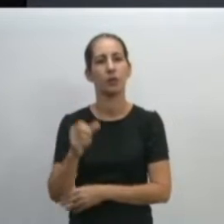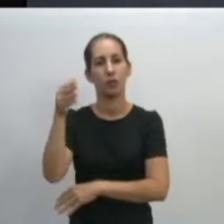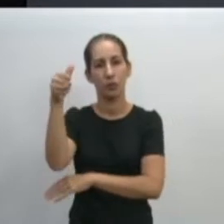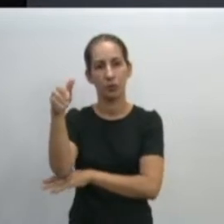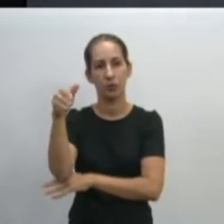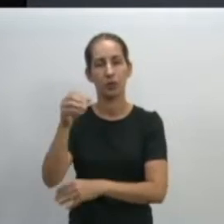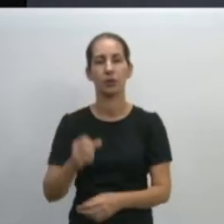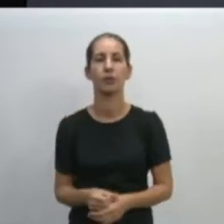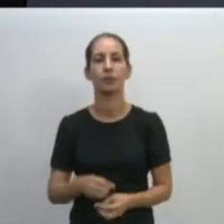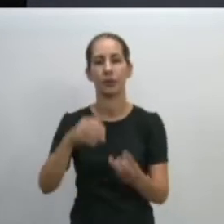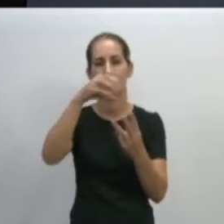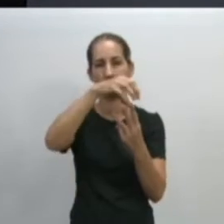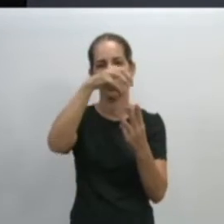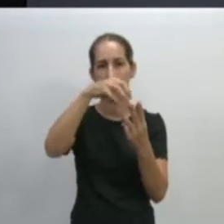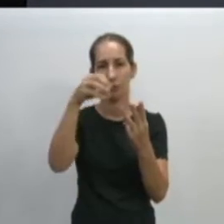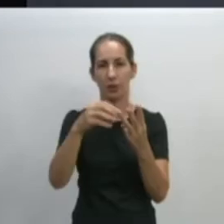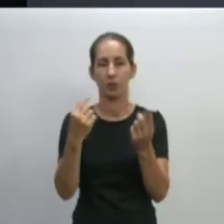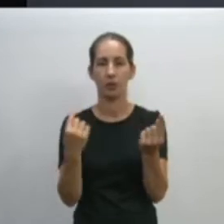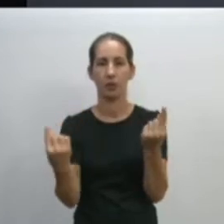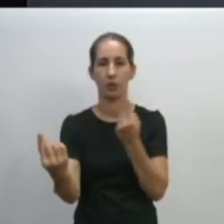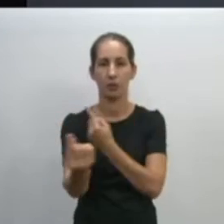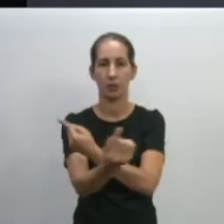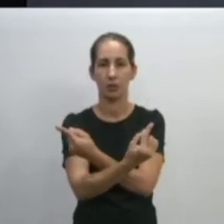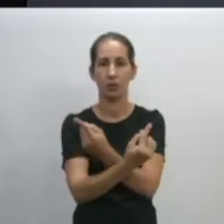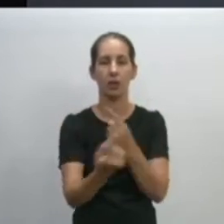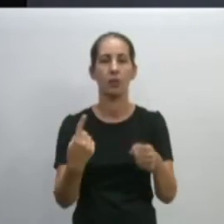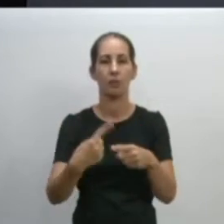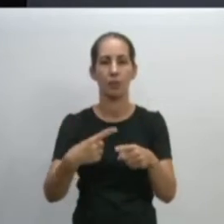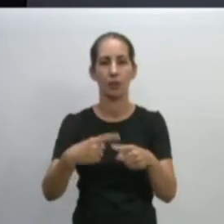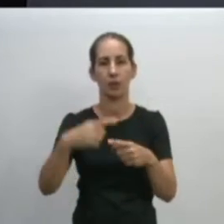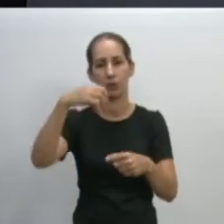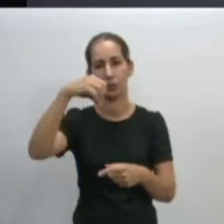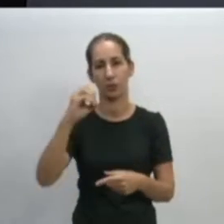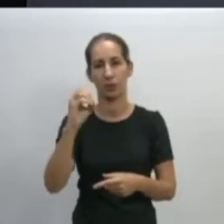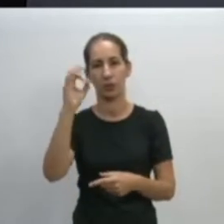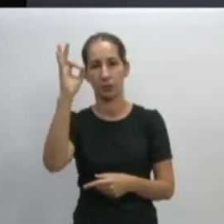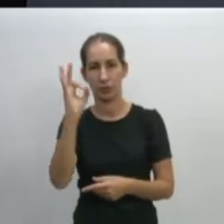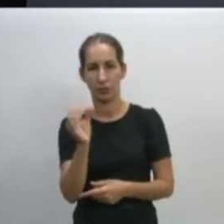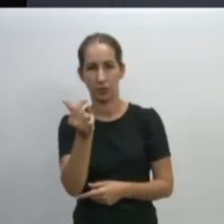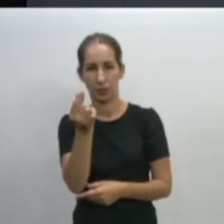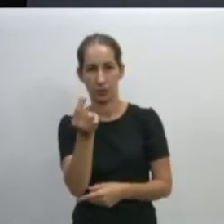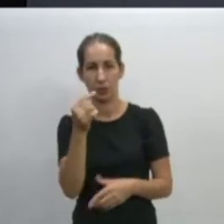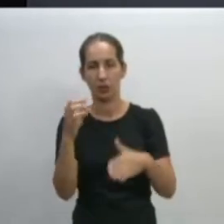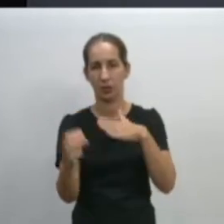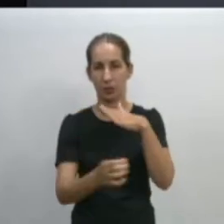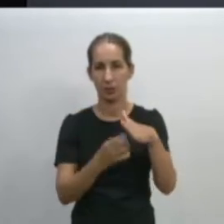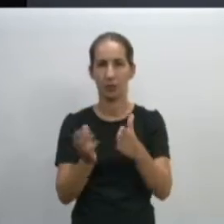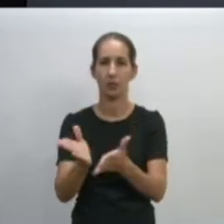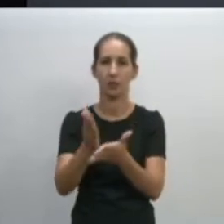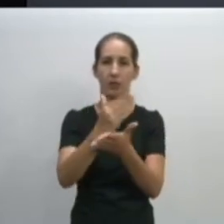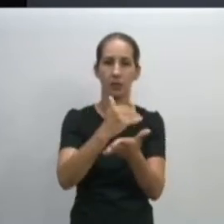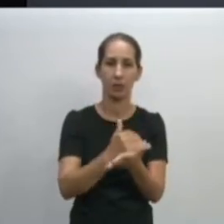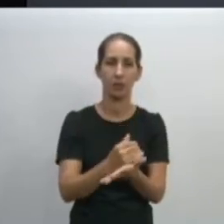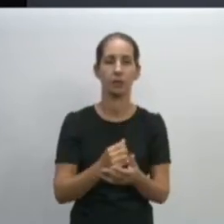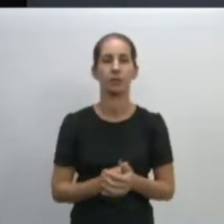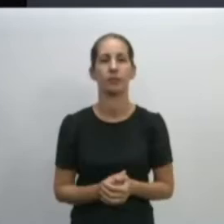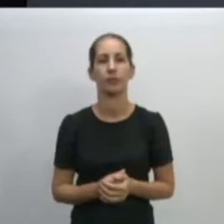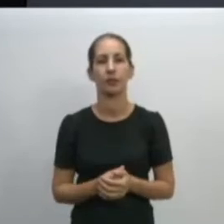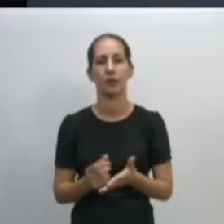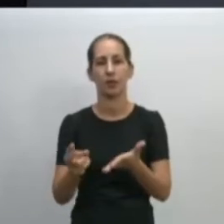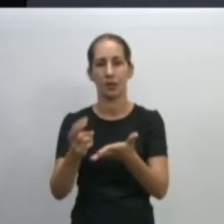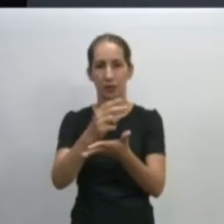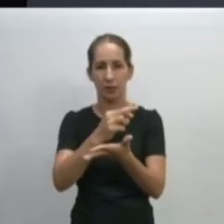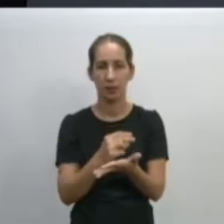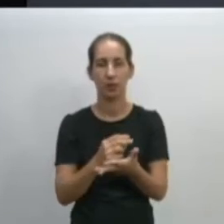a rotatória. Porque 90% do faturamento das empresas, como o Centro de Artesanato da Praia